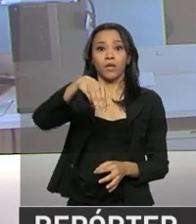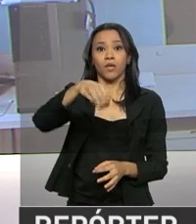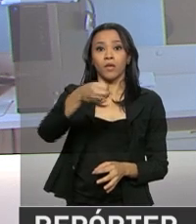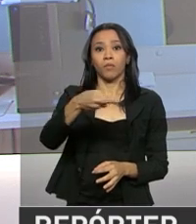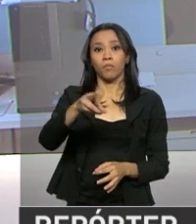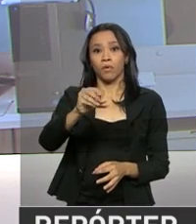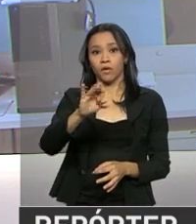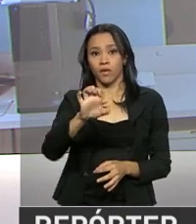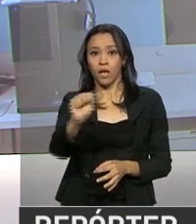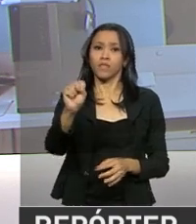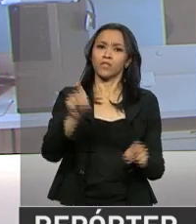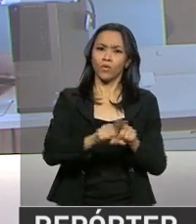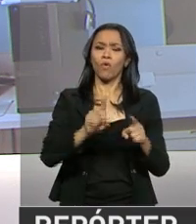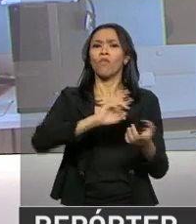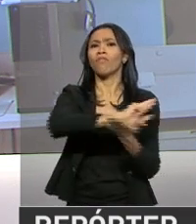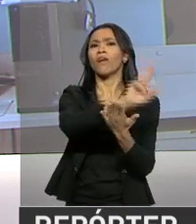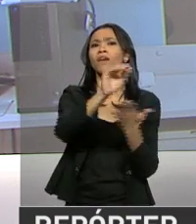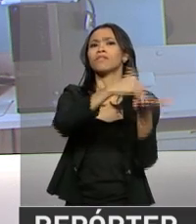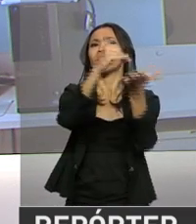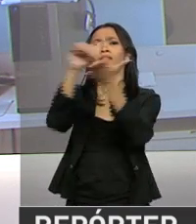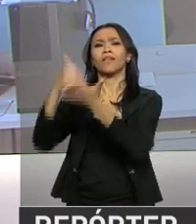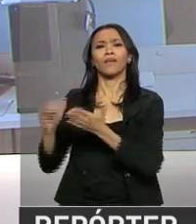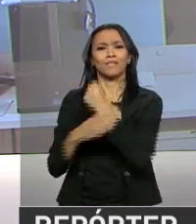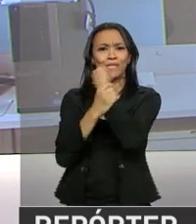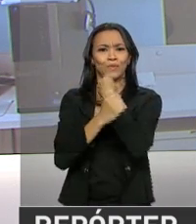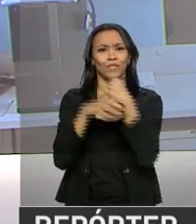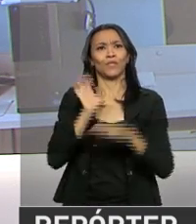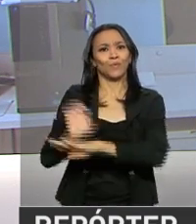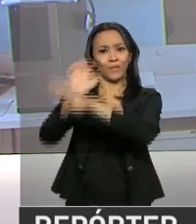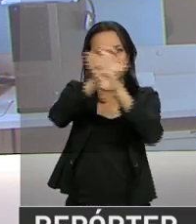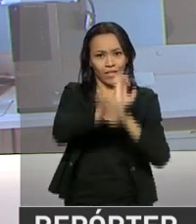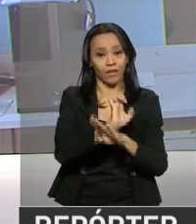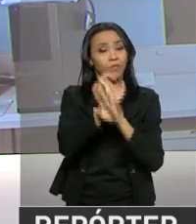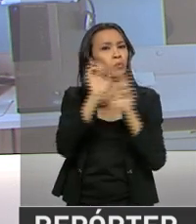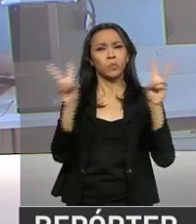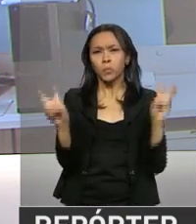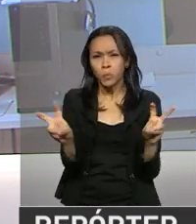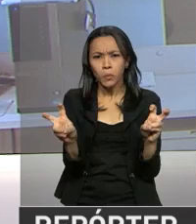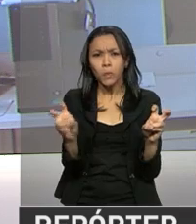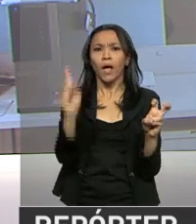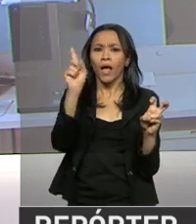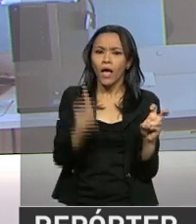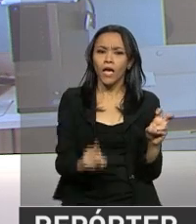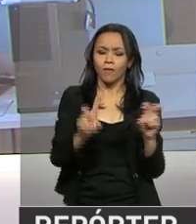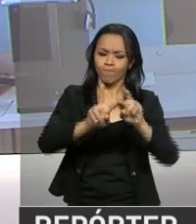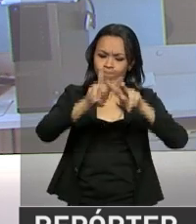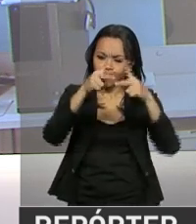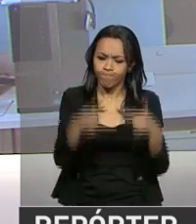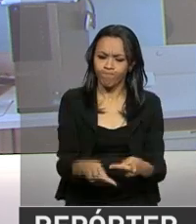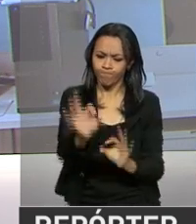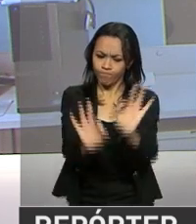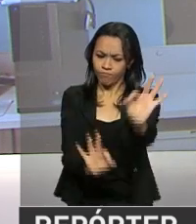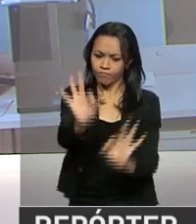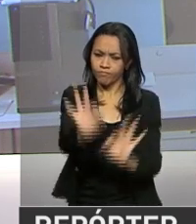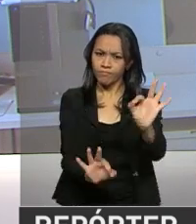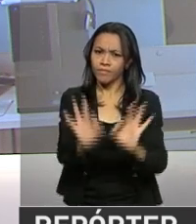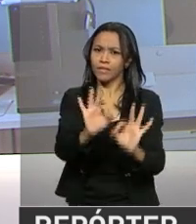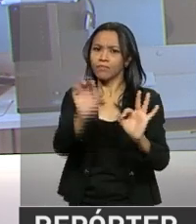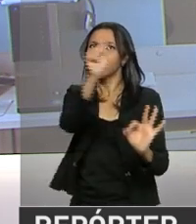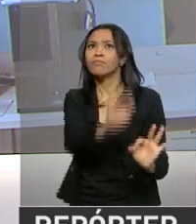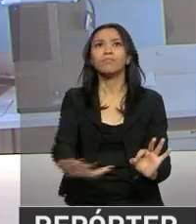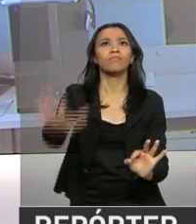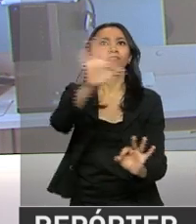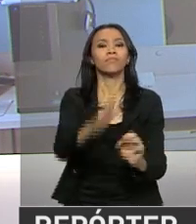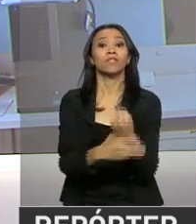os secretários de Segurança Pública dos estados. Na pauta, a formatação de um Plano Nacional de Segurança.